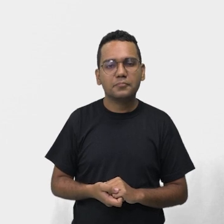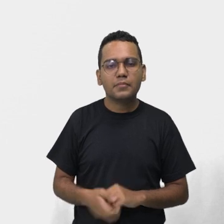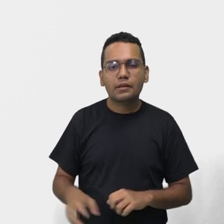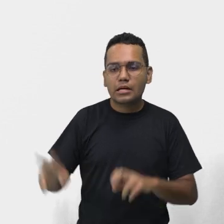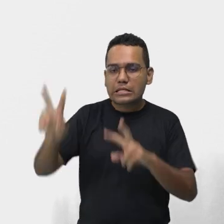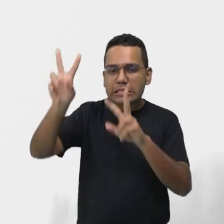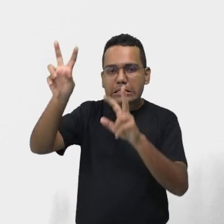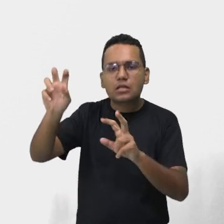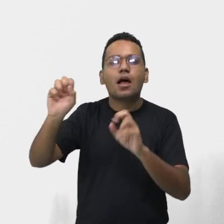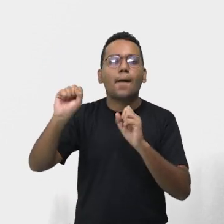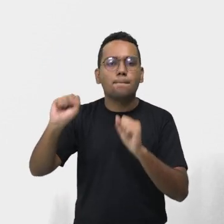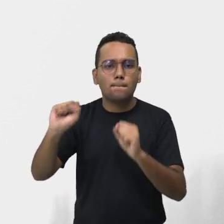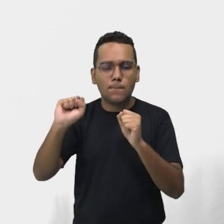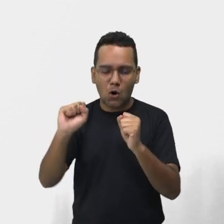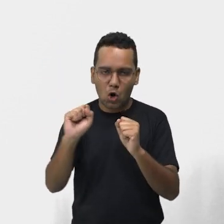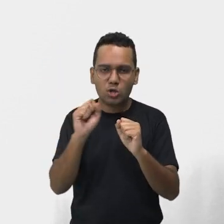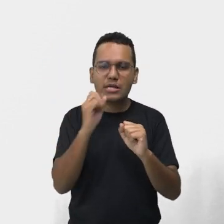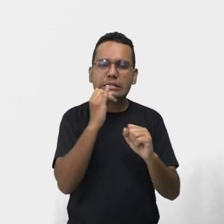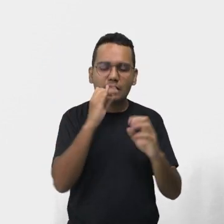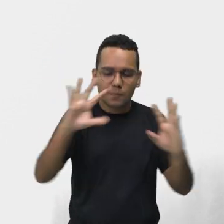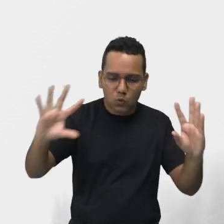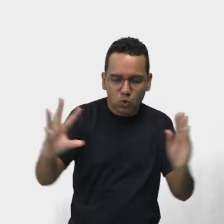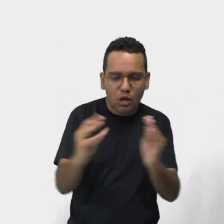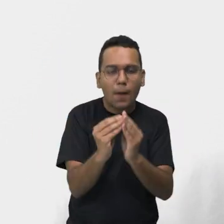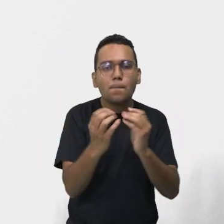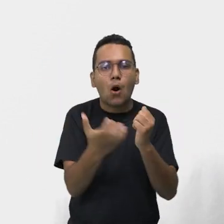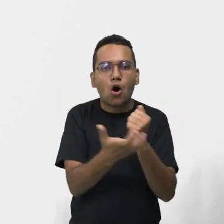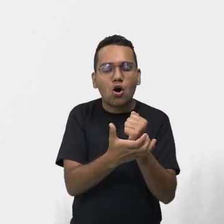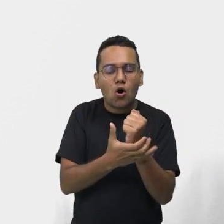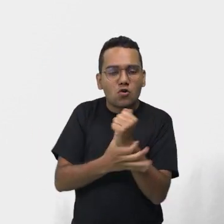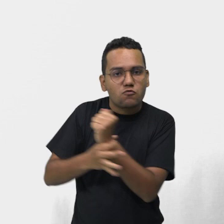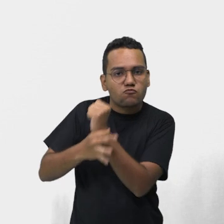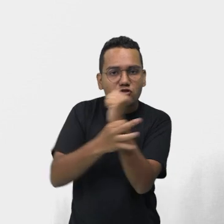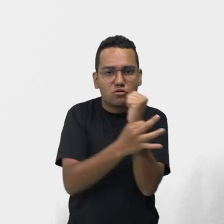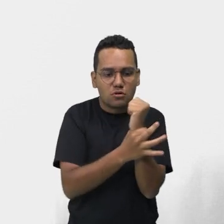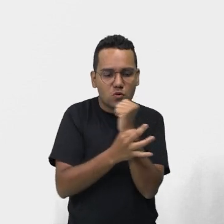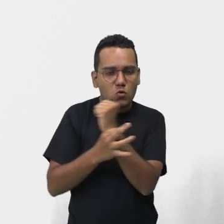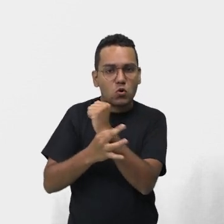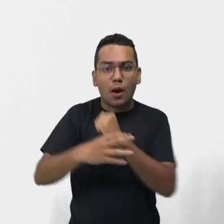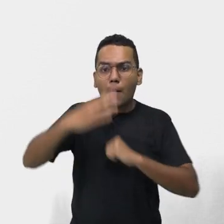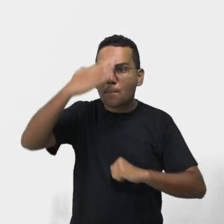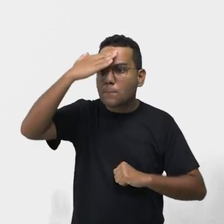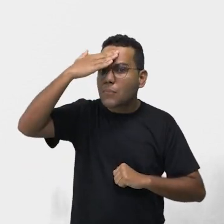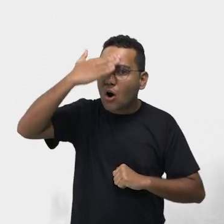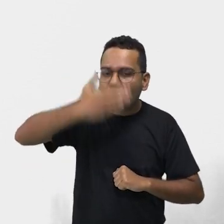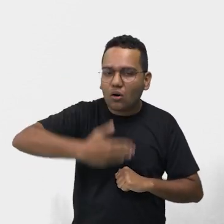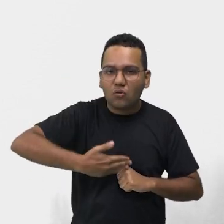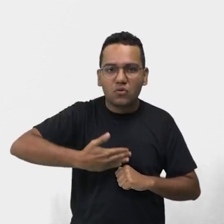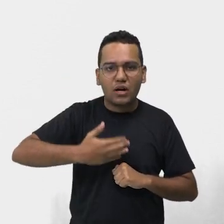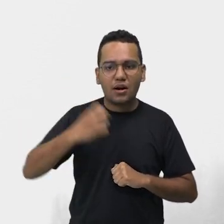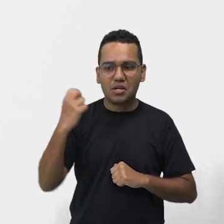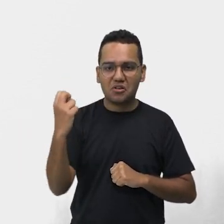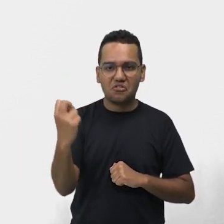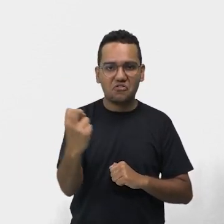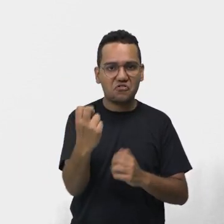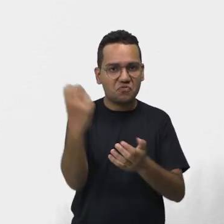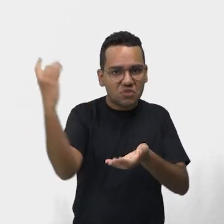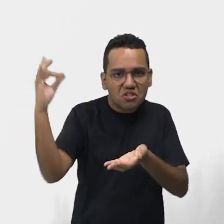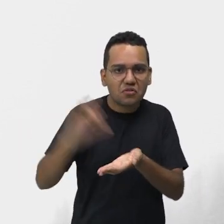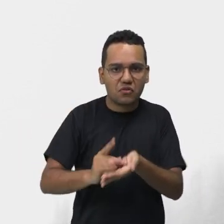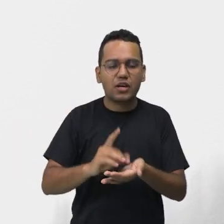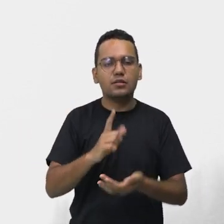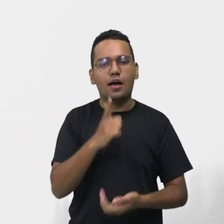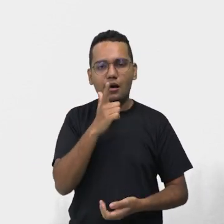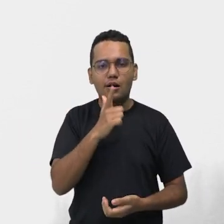podem dar embasamento no seu resumo, certo? Podem validar, dizer que